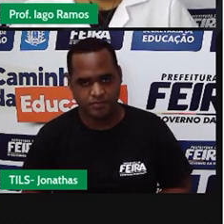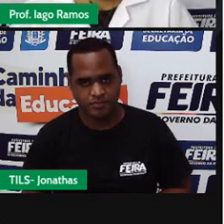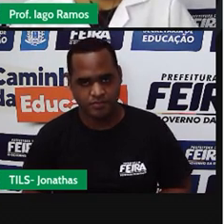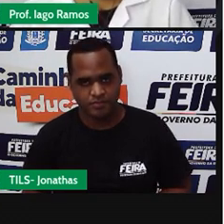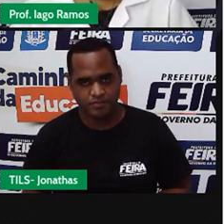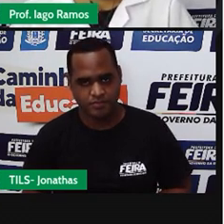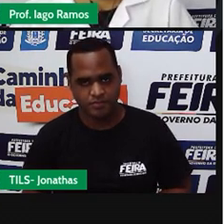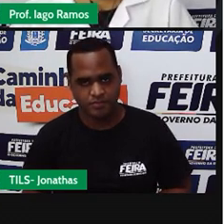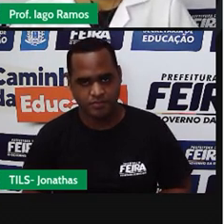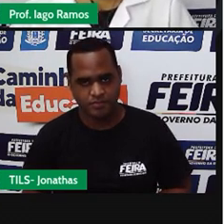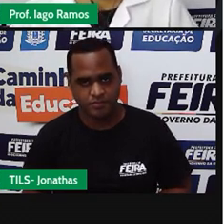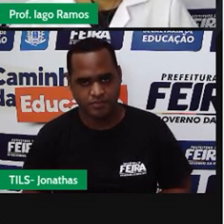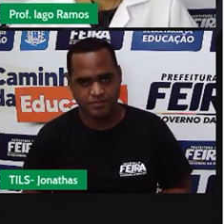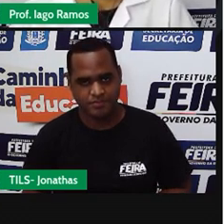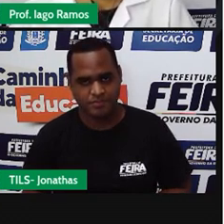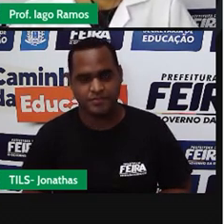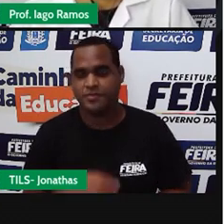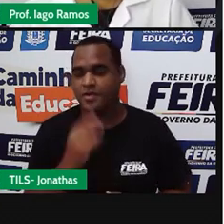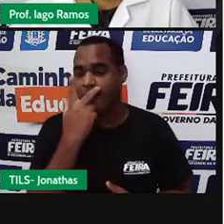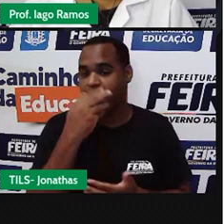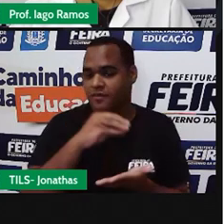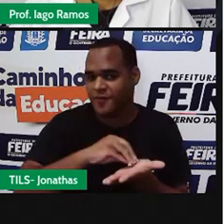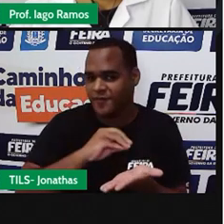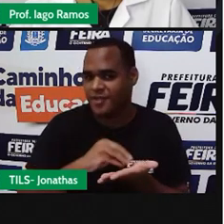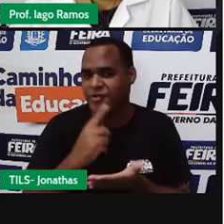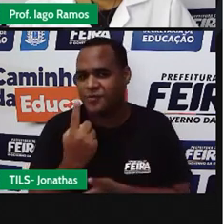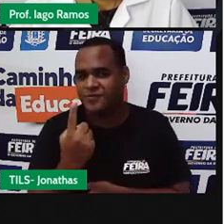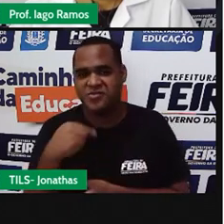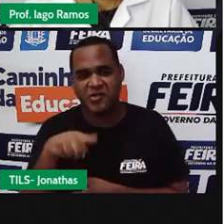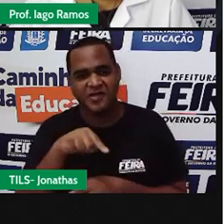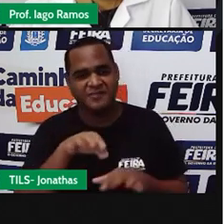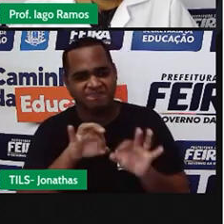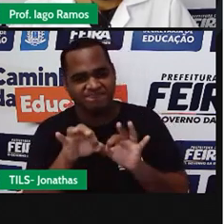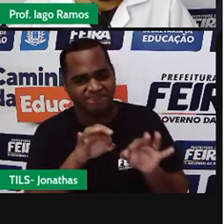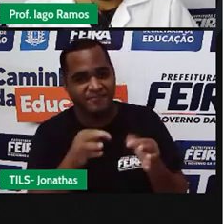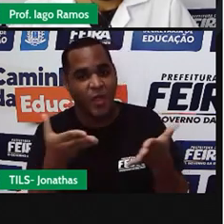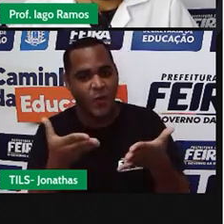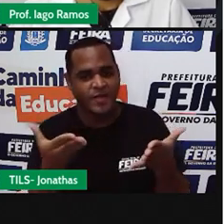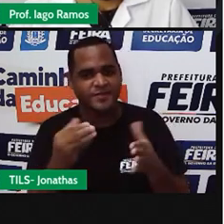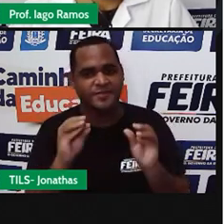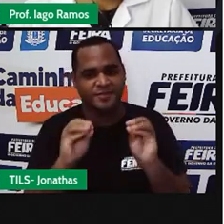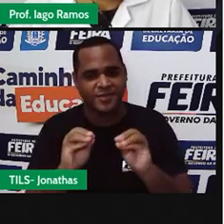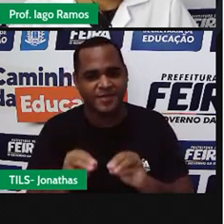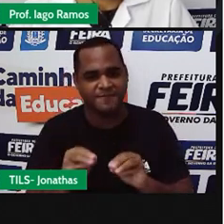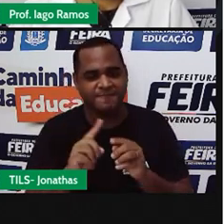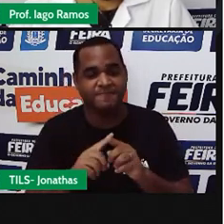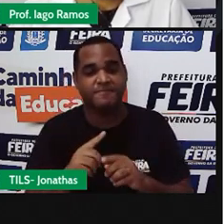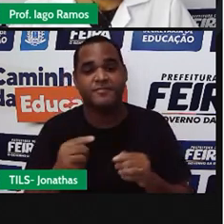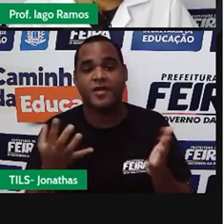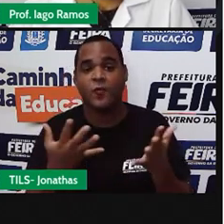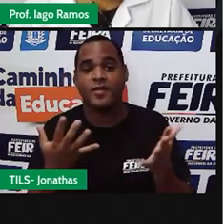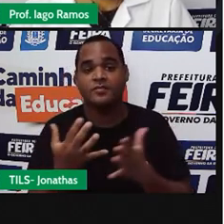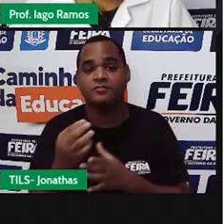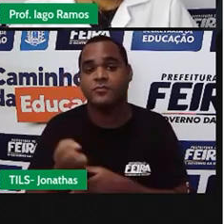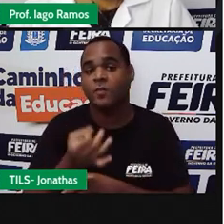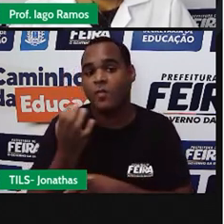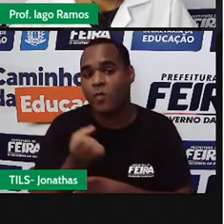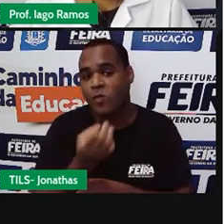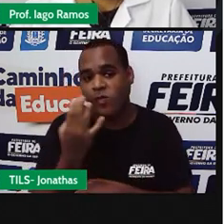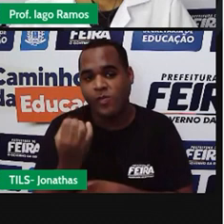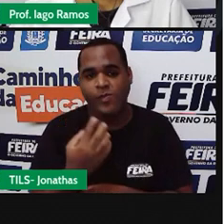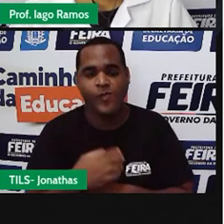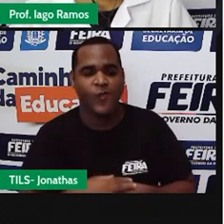Bom vamos lá ficar faltando uma Vamos separar elas aqui ó e aí deu quantas no total